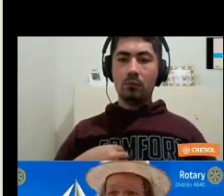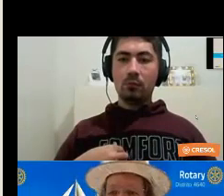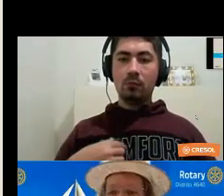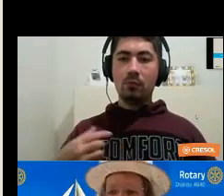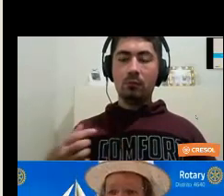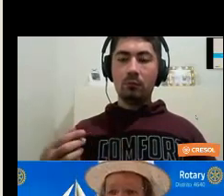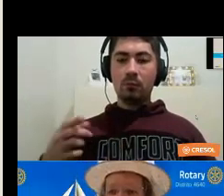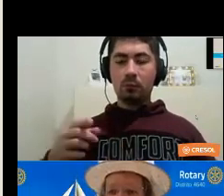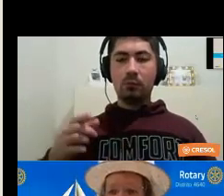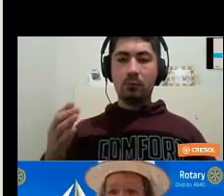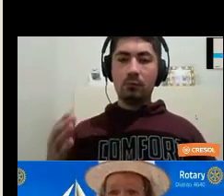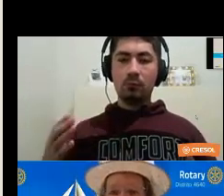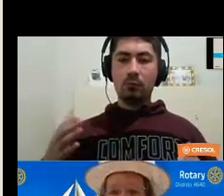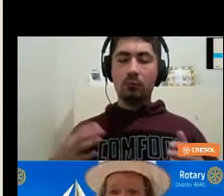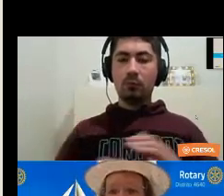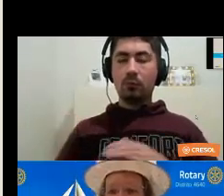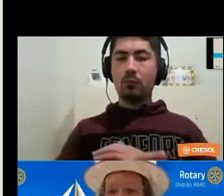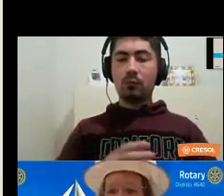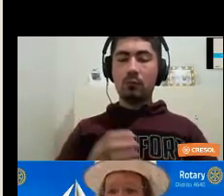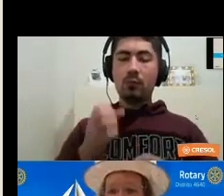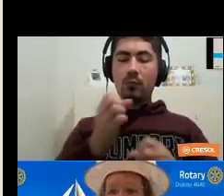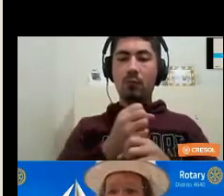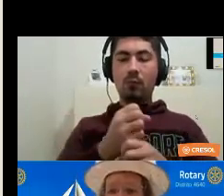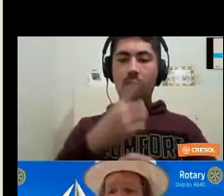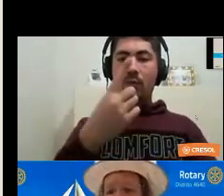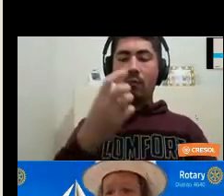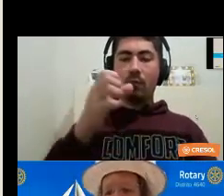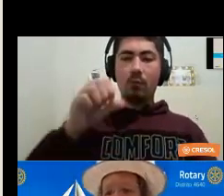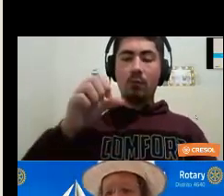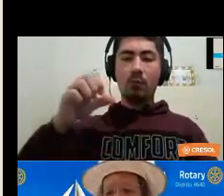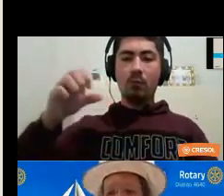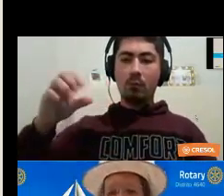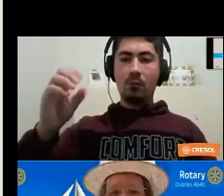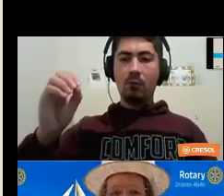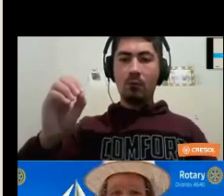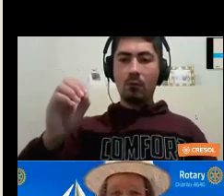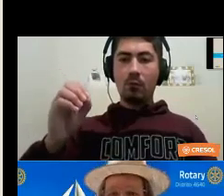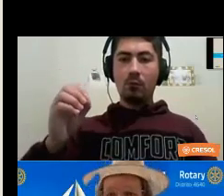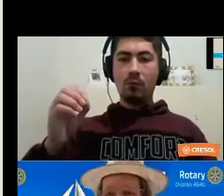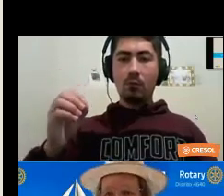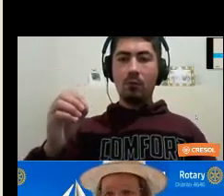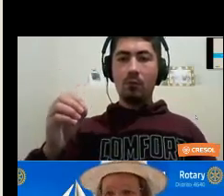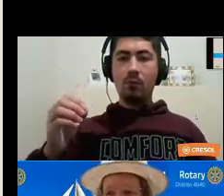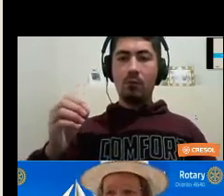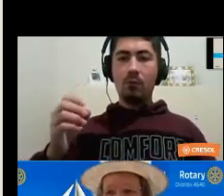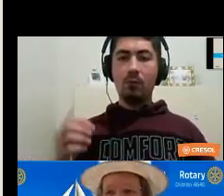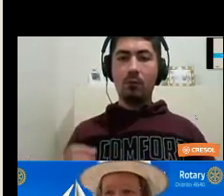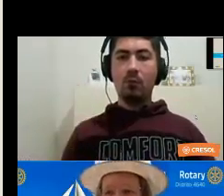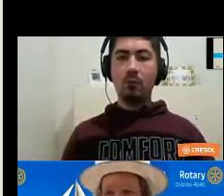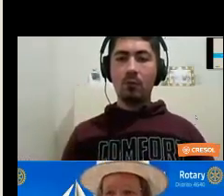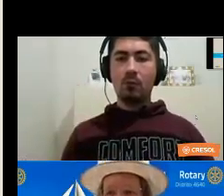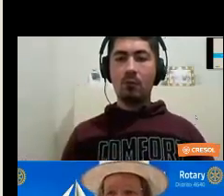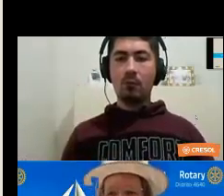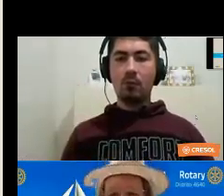Clube Integração em Beltrão, e saí um pouquinho tempo depois quando descobri que tinha que mandar dinheiro para gringo, né? Descobri que tinha